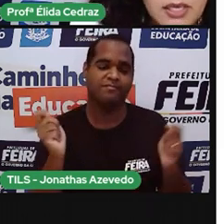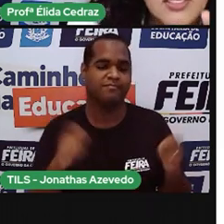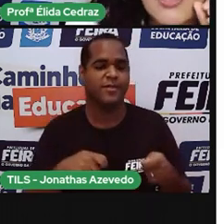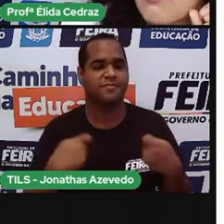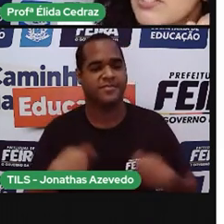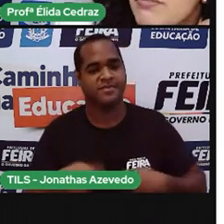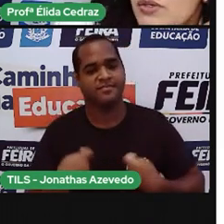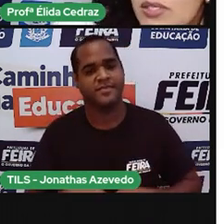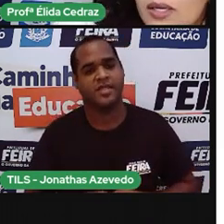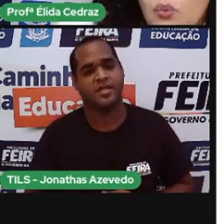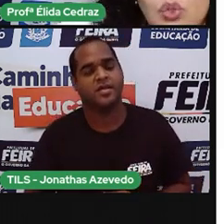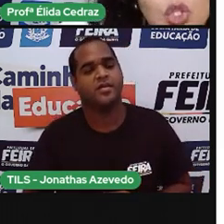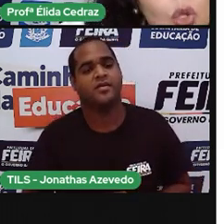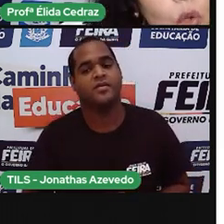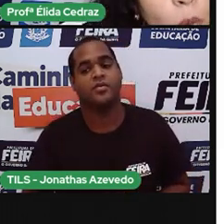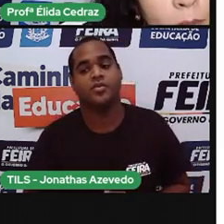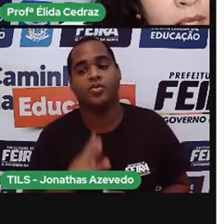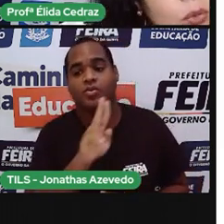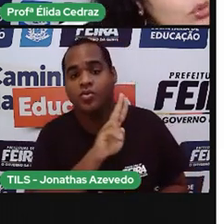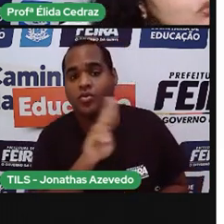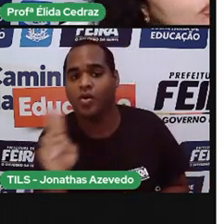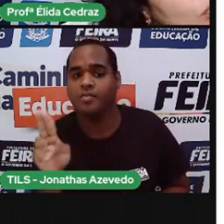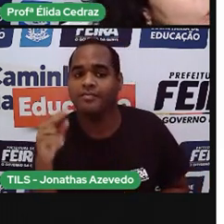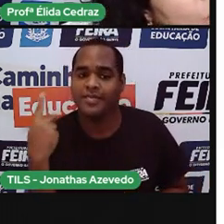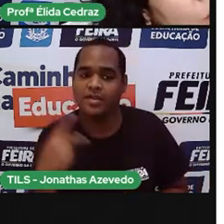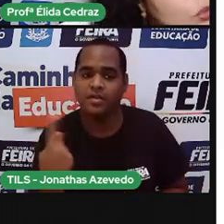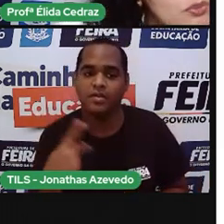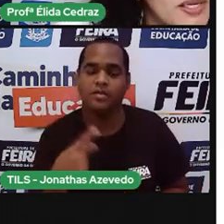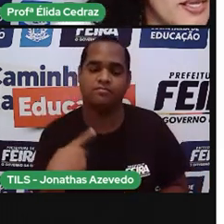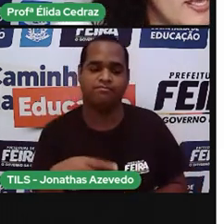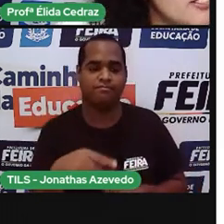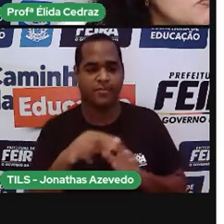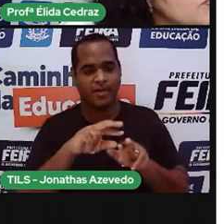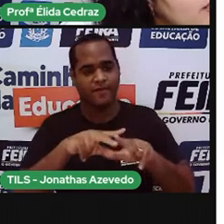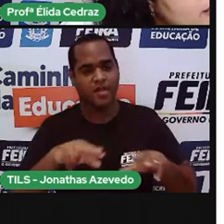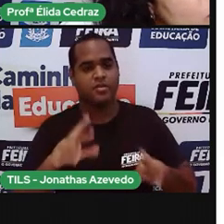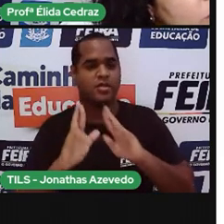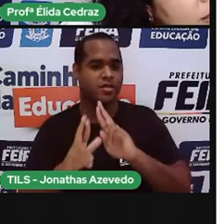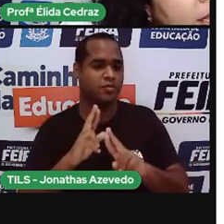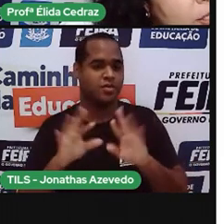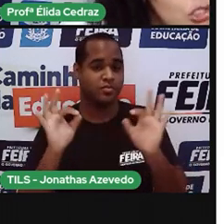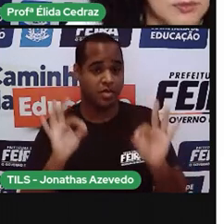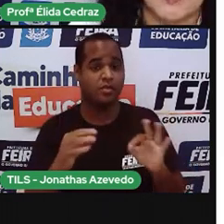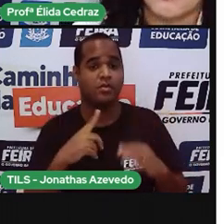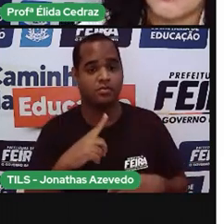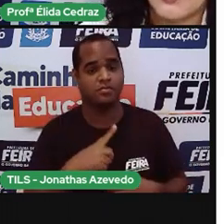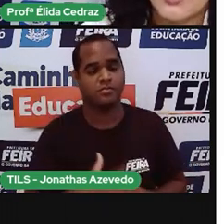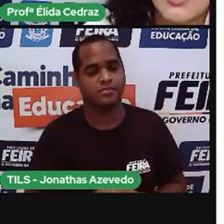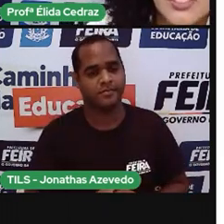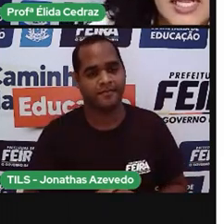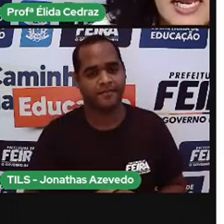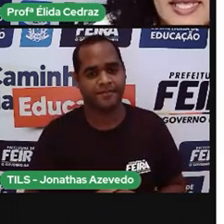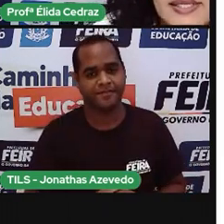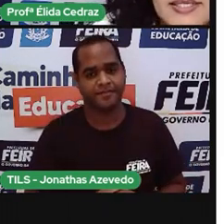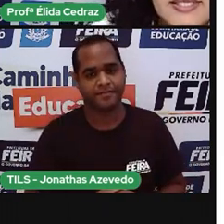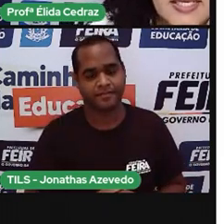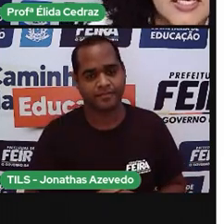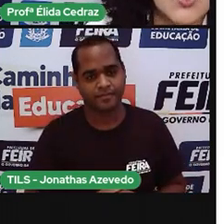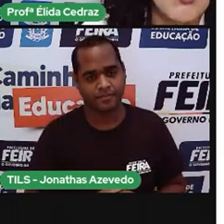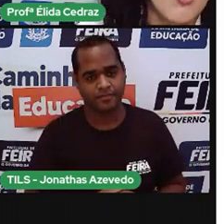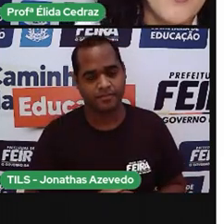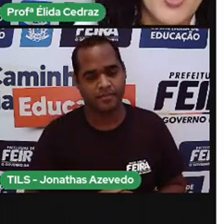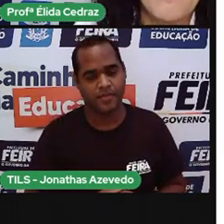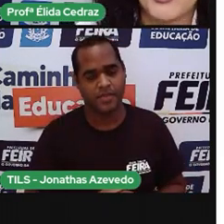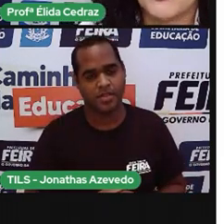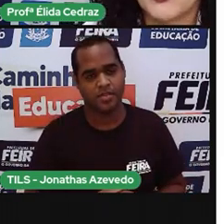ok? Você vai usar o nome dos produtos para responder essa atividade. Letra